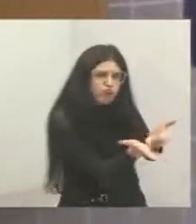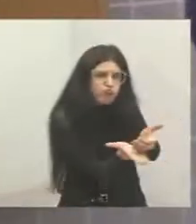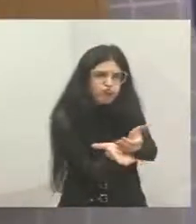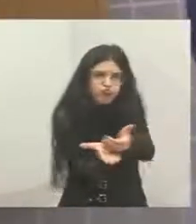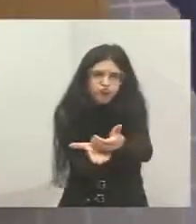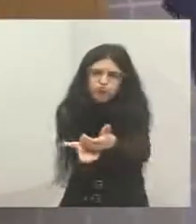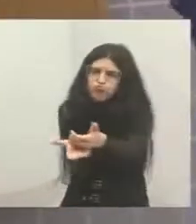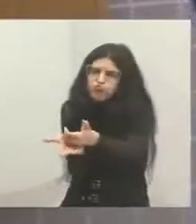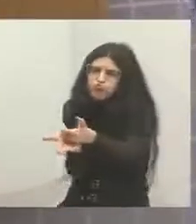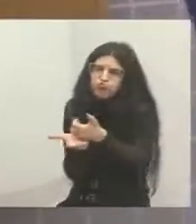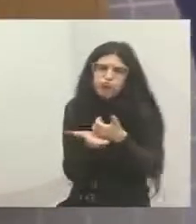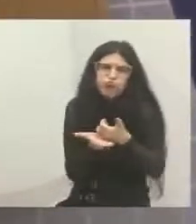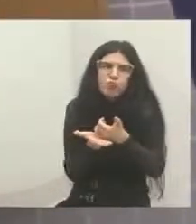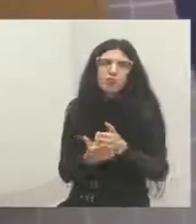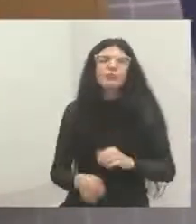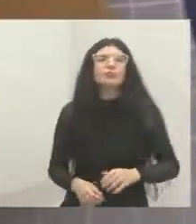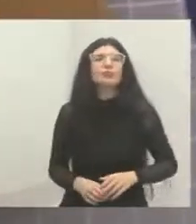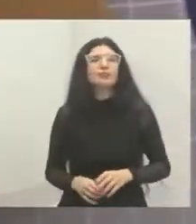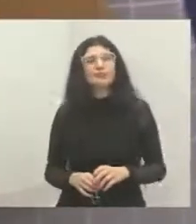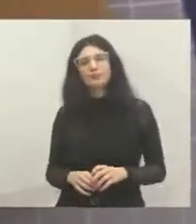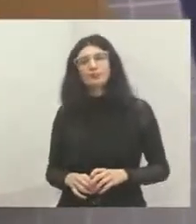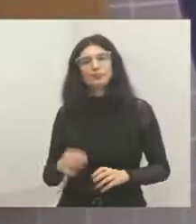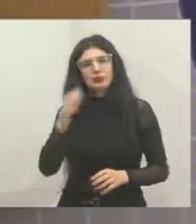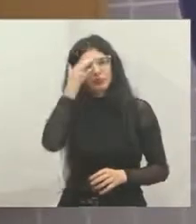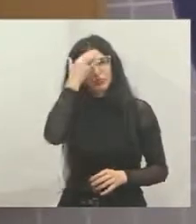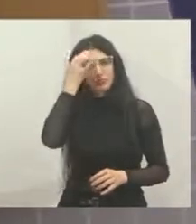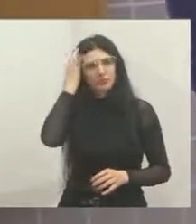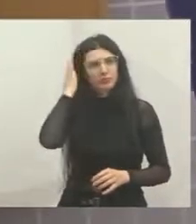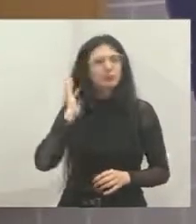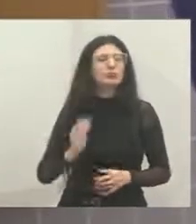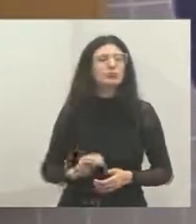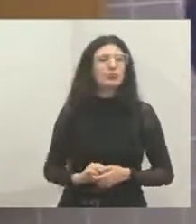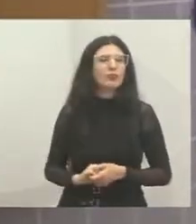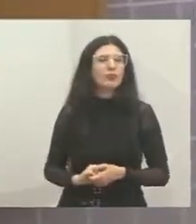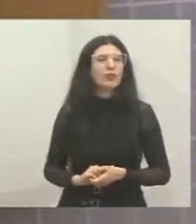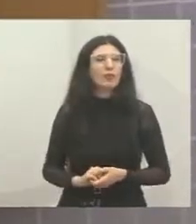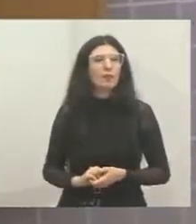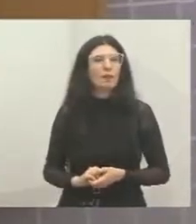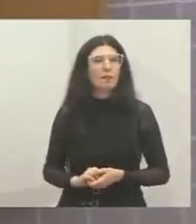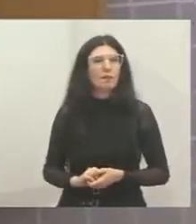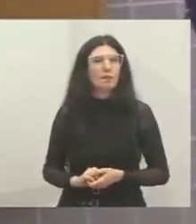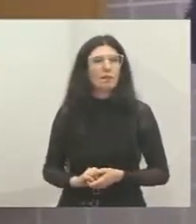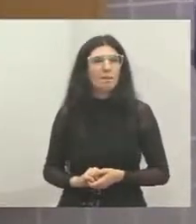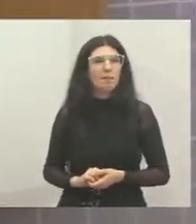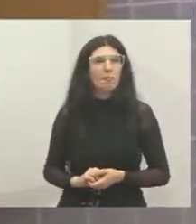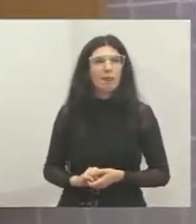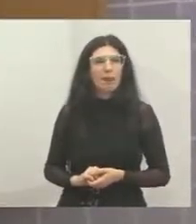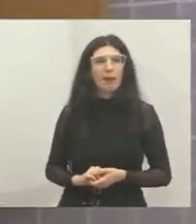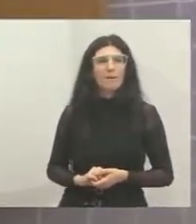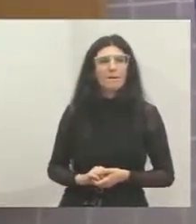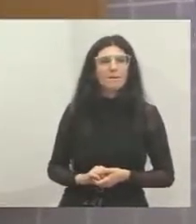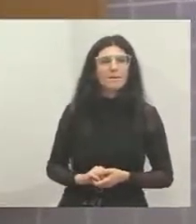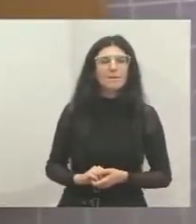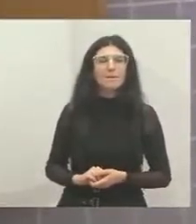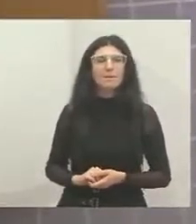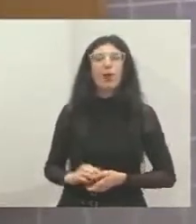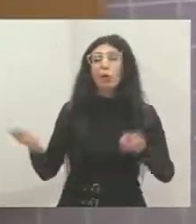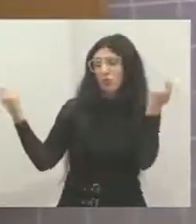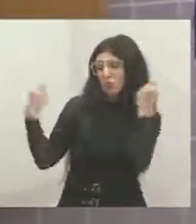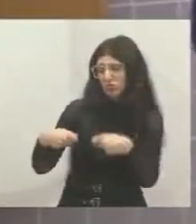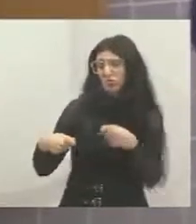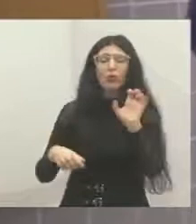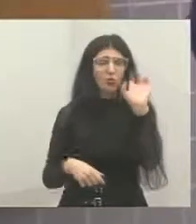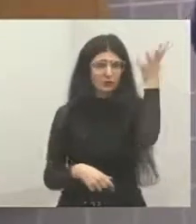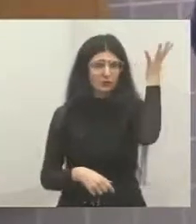não foi o suficiente que arrecadou naquele momento, naquele período. Então, são essas as possibilidades que podem ocorrer. Eu acho